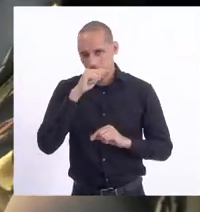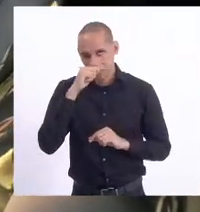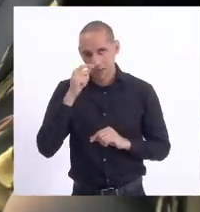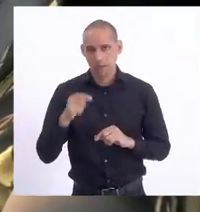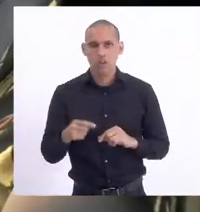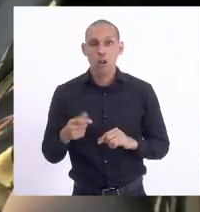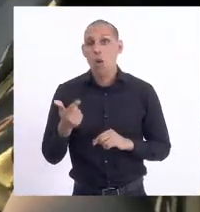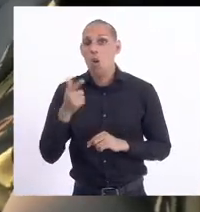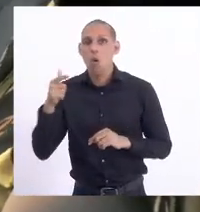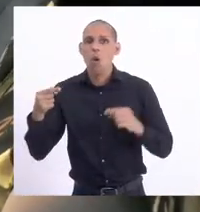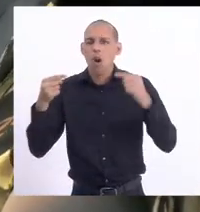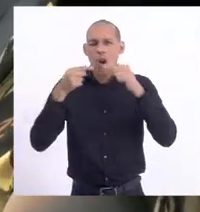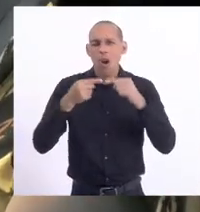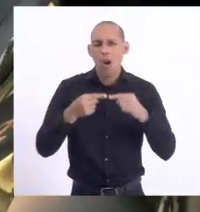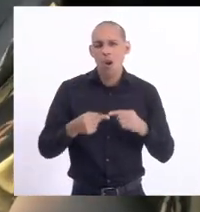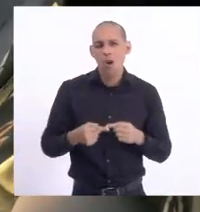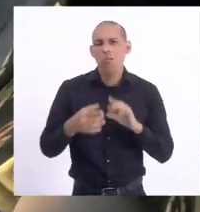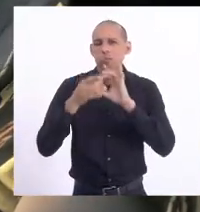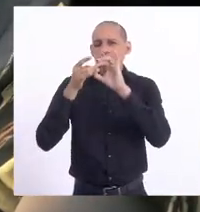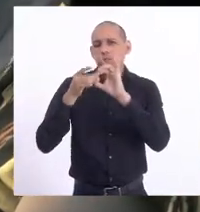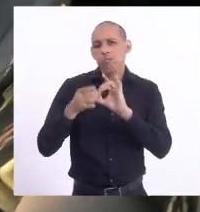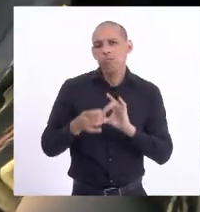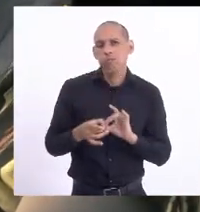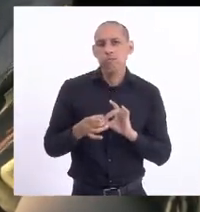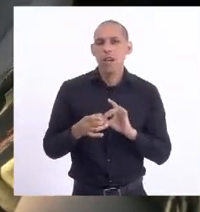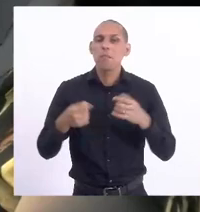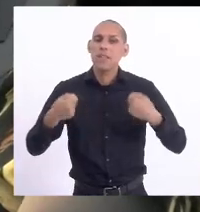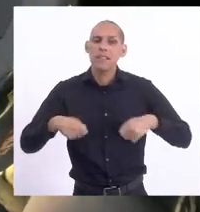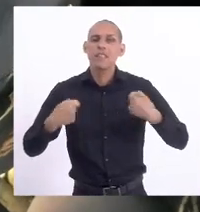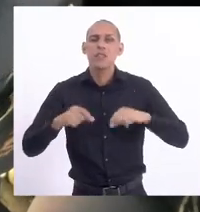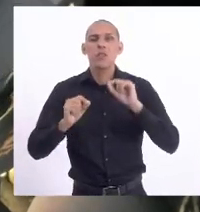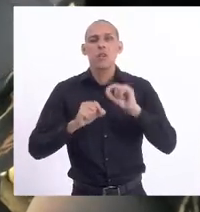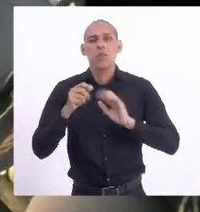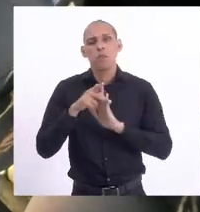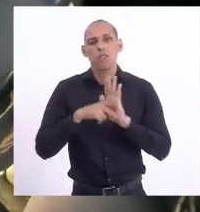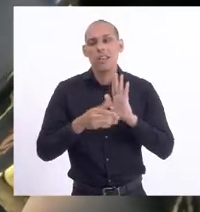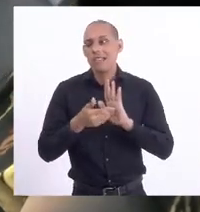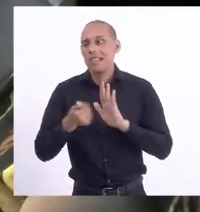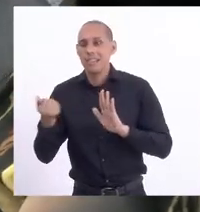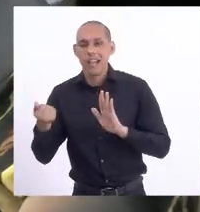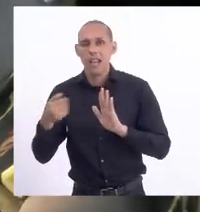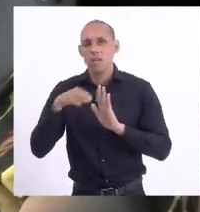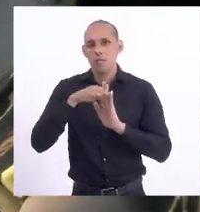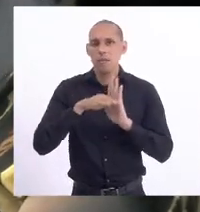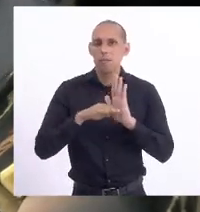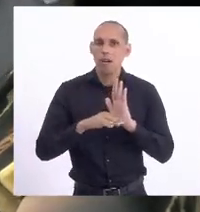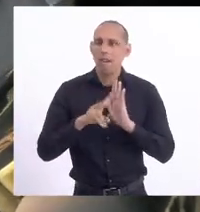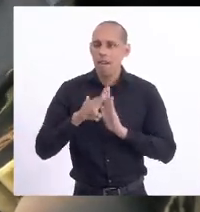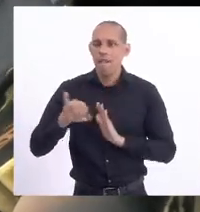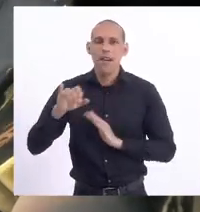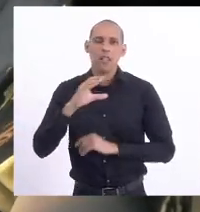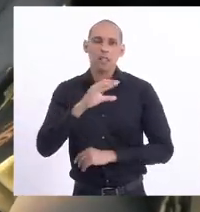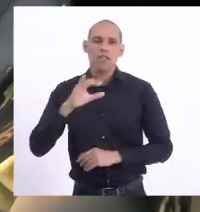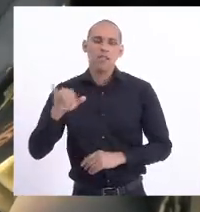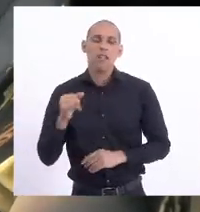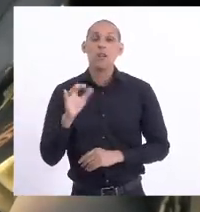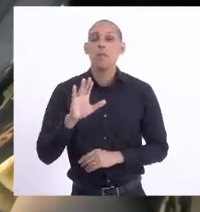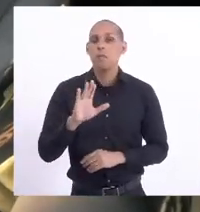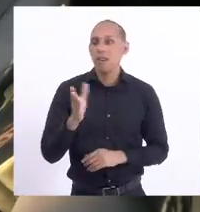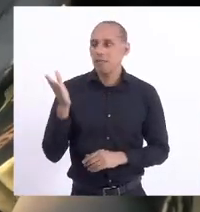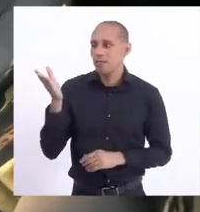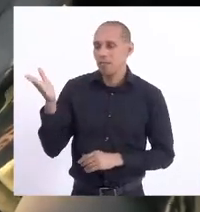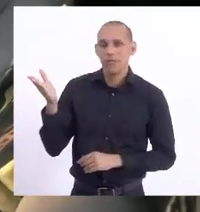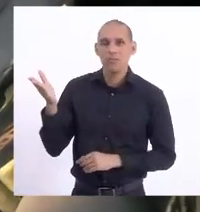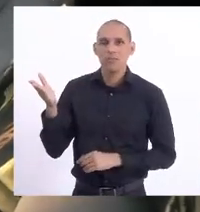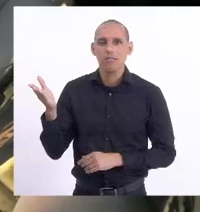anólogas ou conexas, elas precisam que os projetos saiam de pauta e sejam arremetidos para a CCJ. Mas já que o colega fez